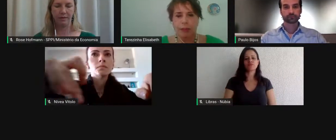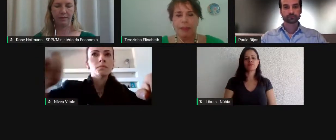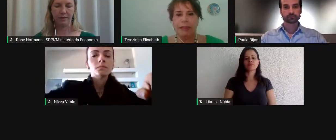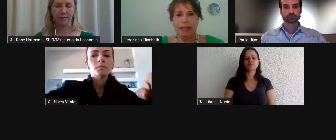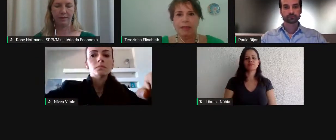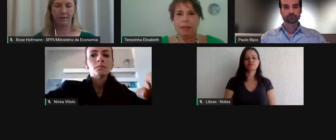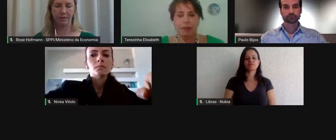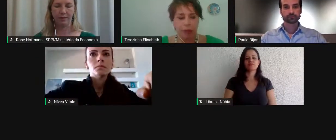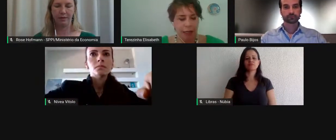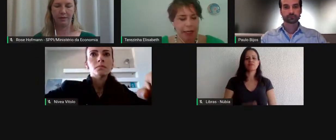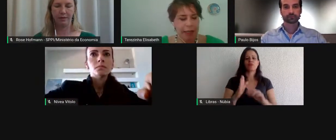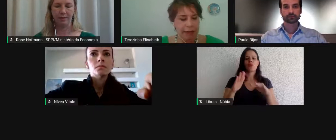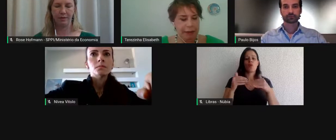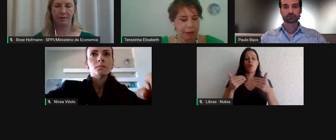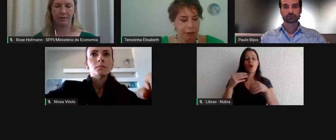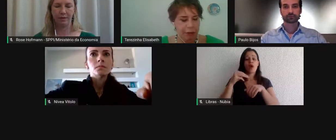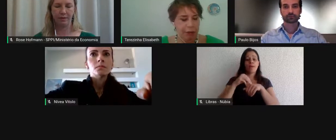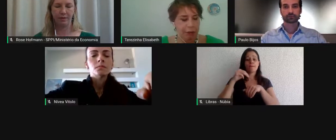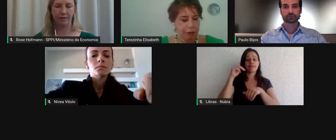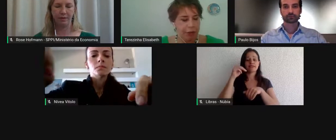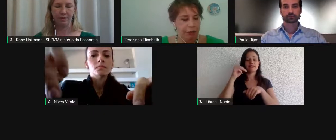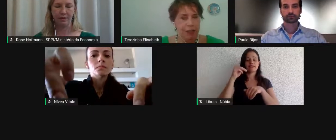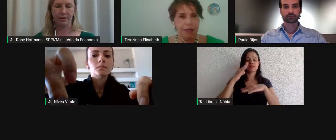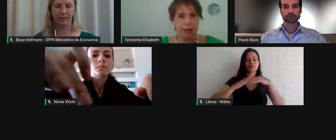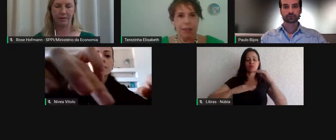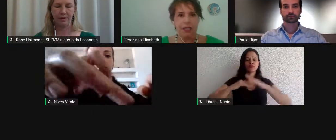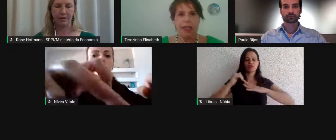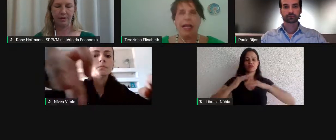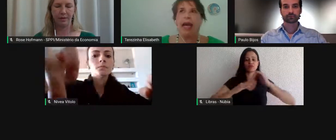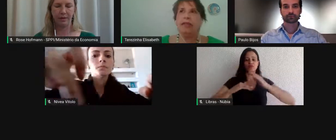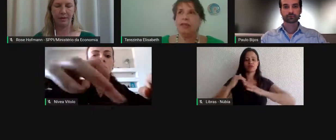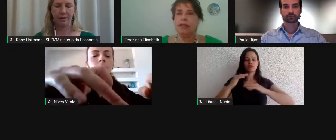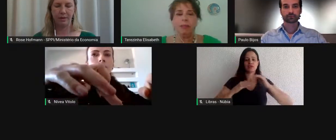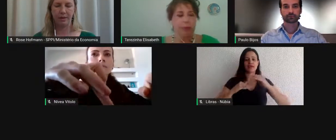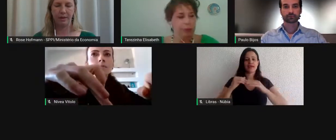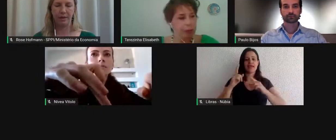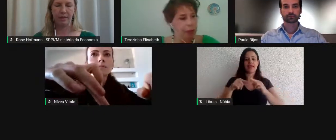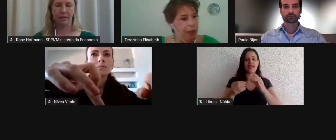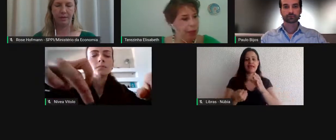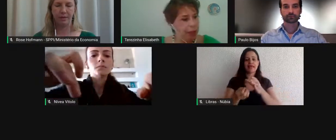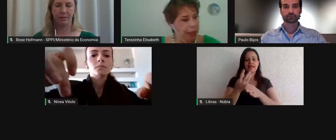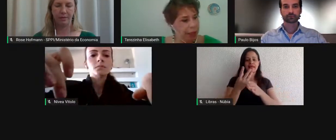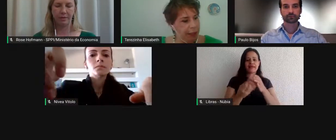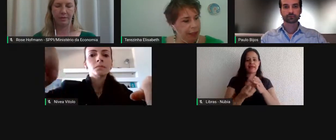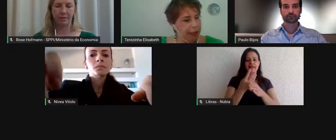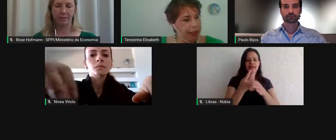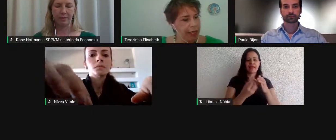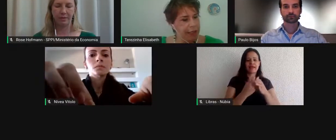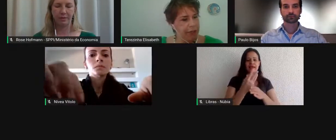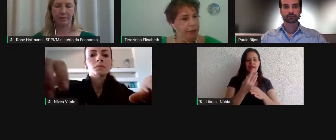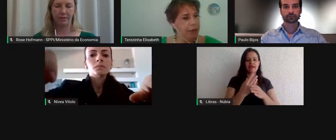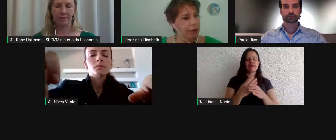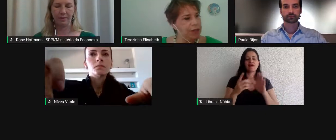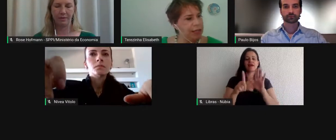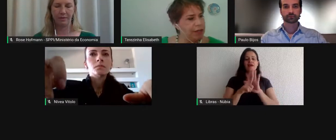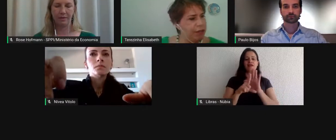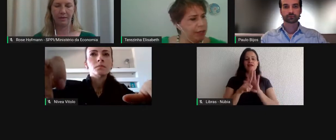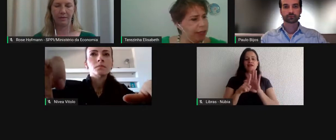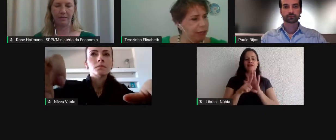Quando os mestrados profissionais foram efetivamente criados pela legislação